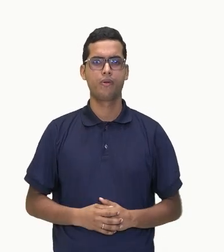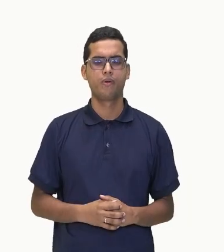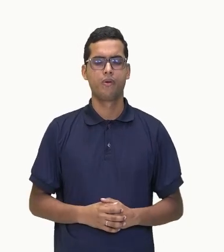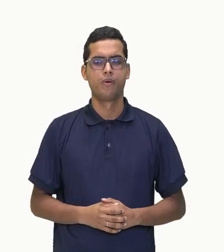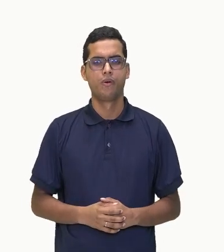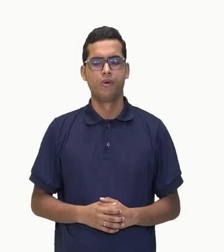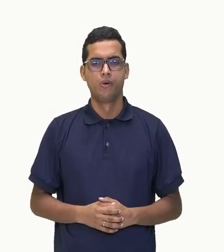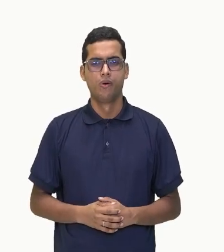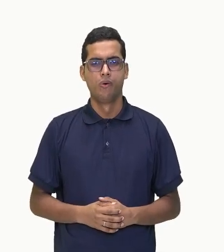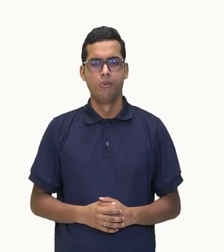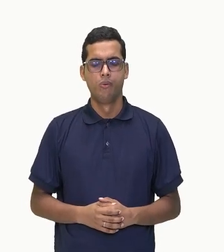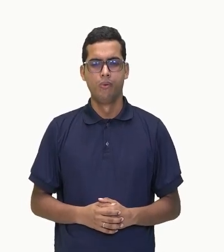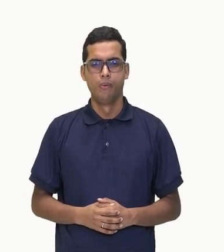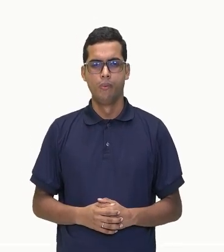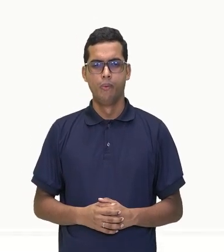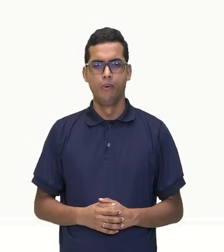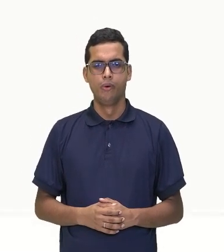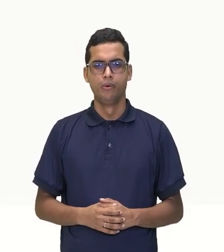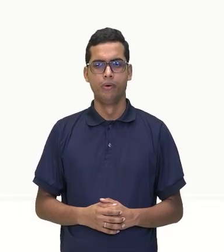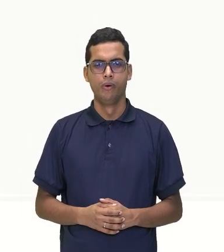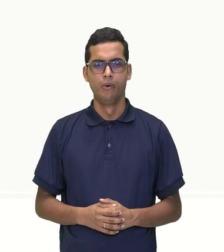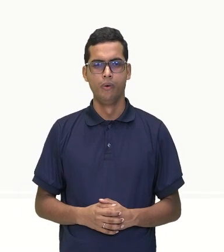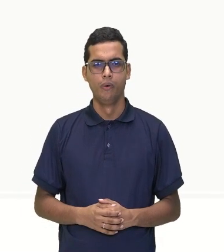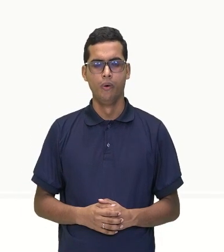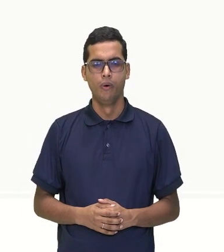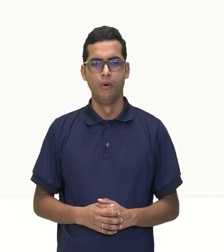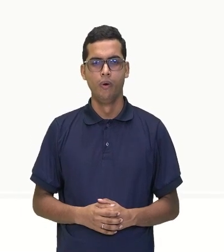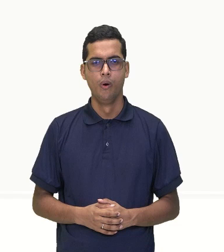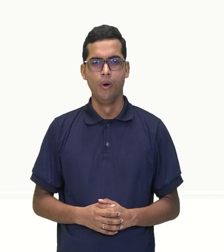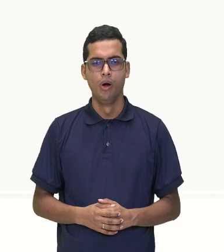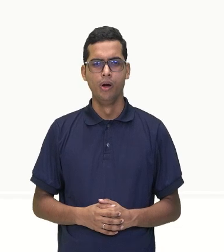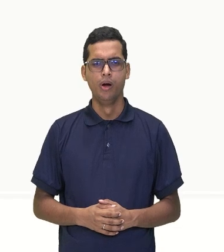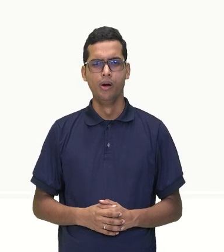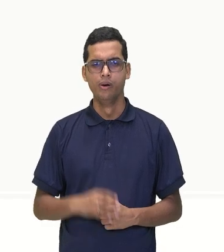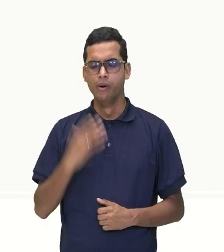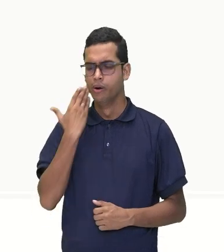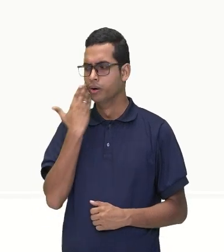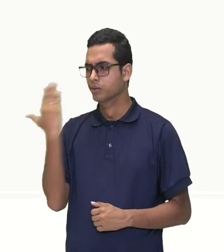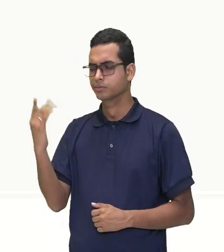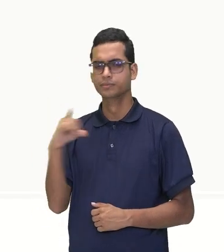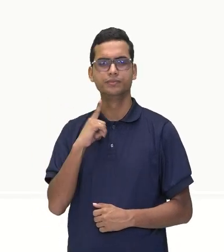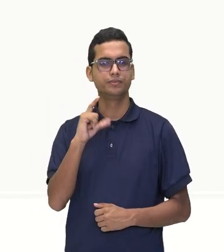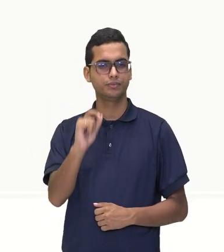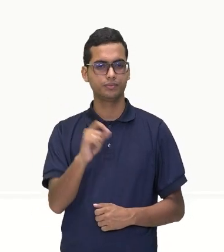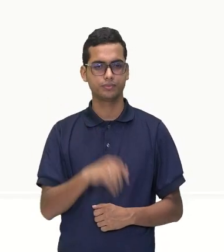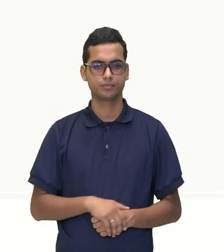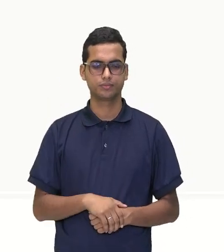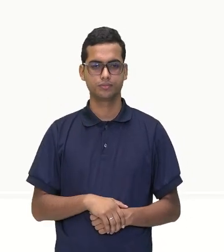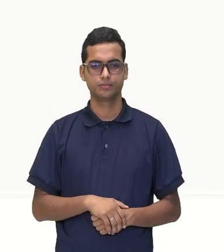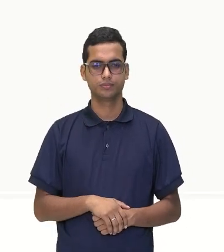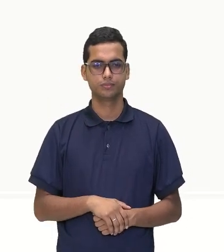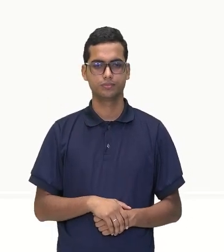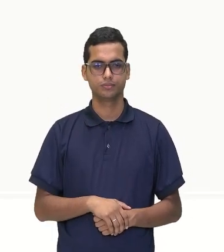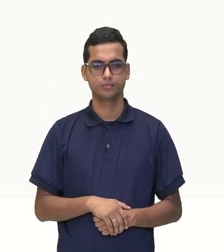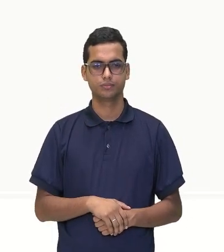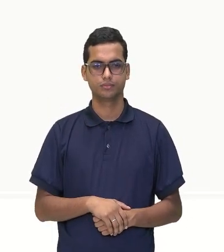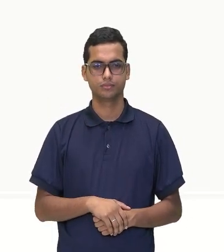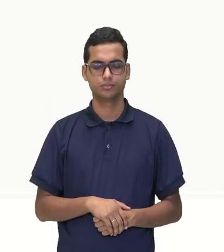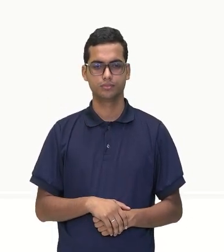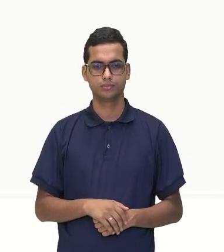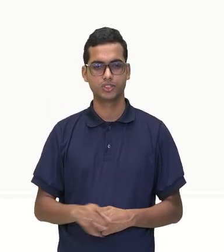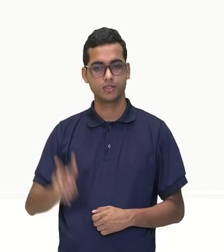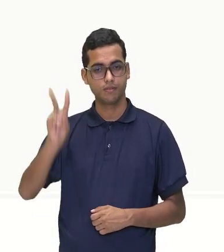neste caso, eu tenho, nesse caso aqui, ó, você tem que a velocidade vai